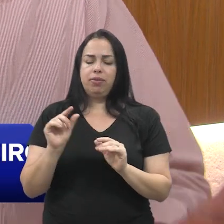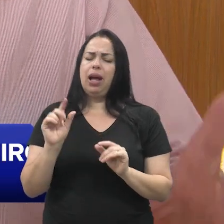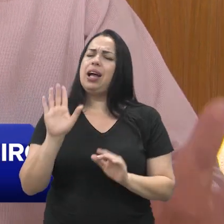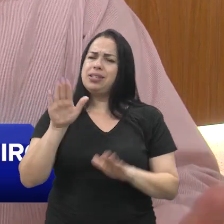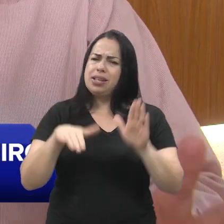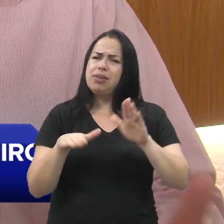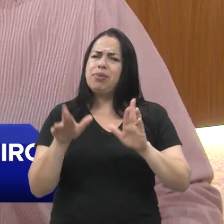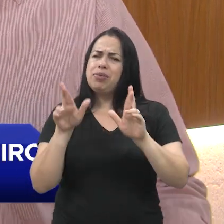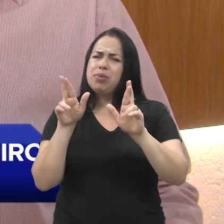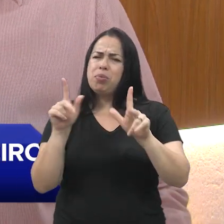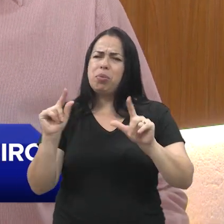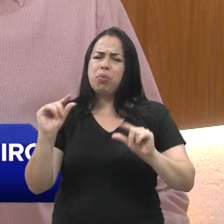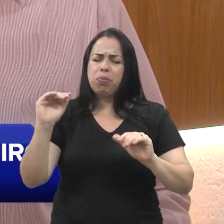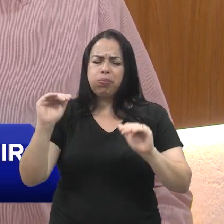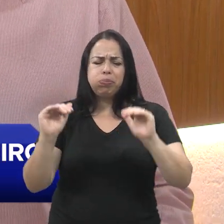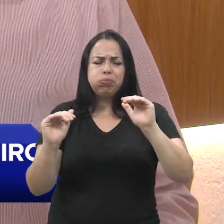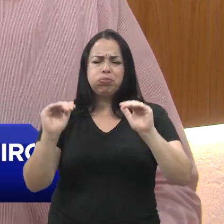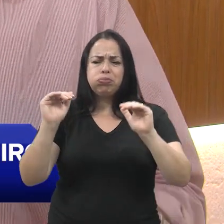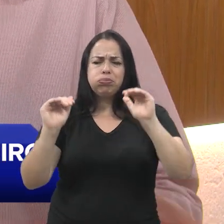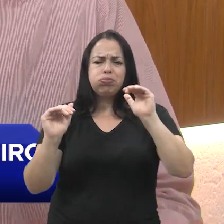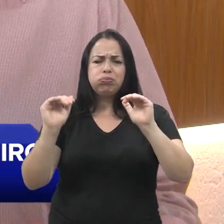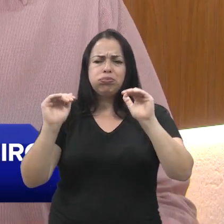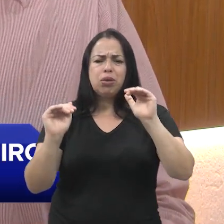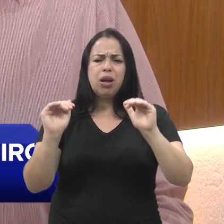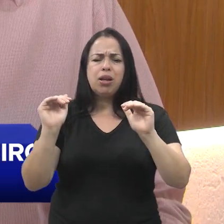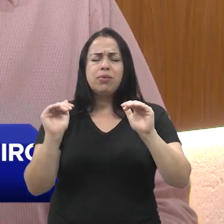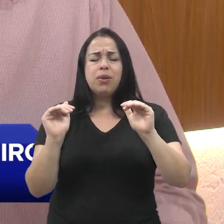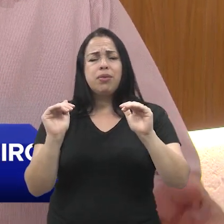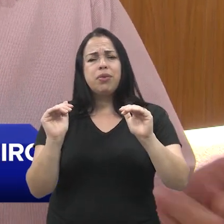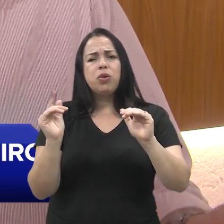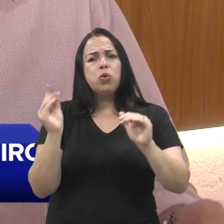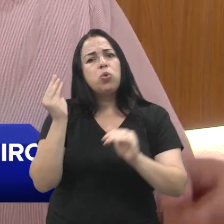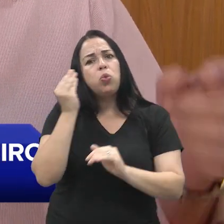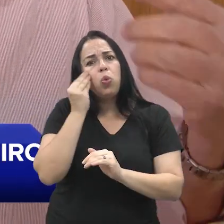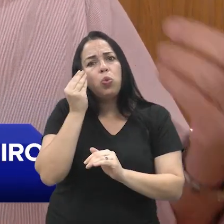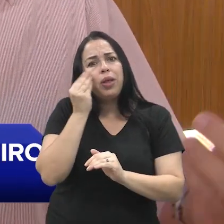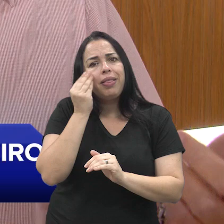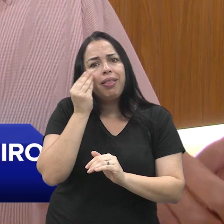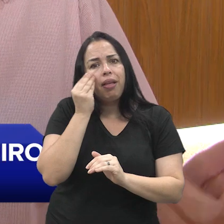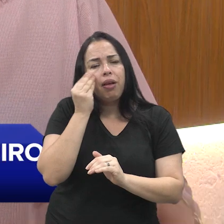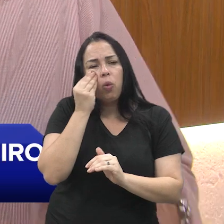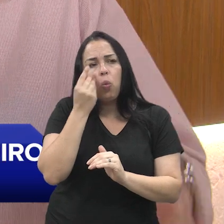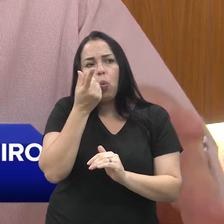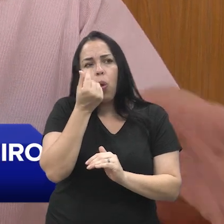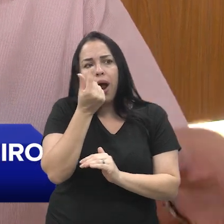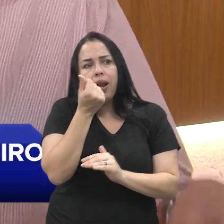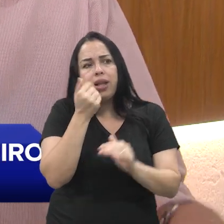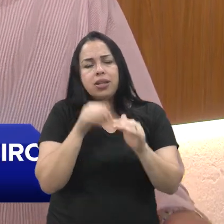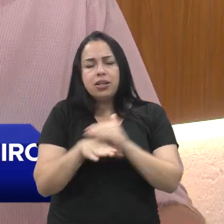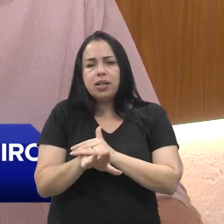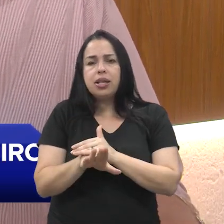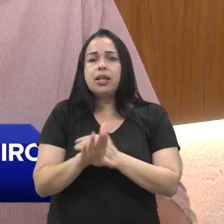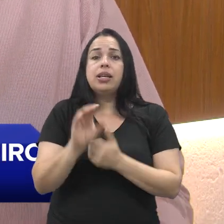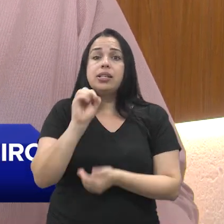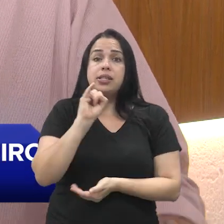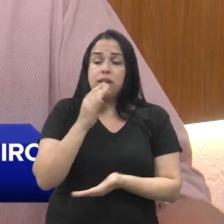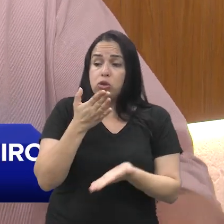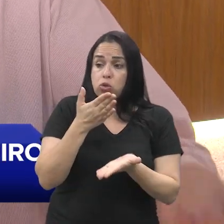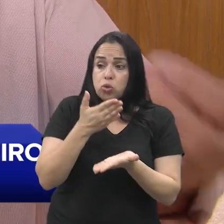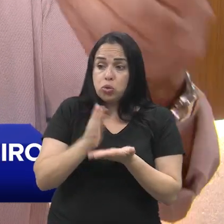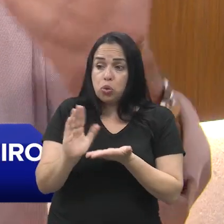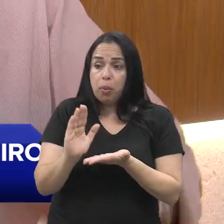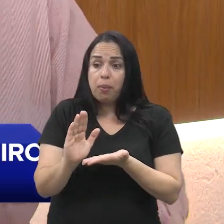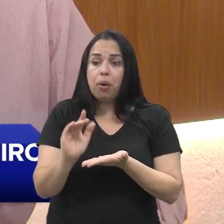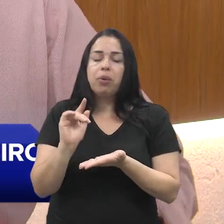pagando. Porque vai ficar uma diferença lá, e essa diferença vai ser a sua, que eu vou chamar de poupança oculta.